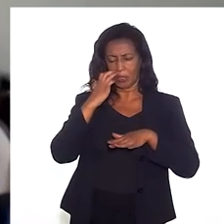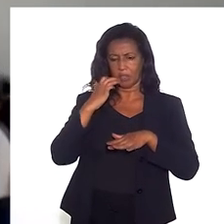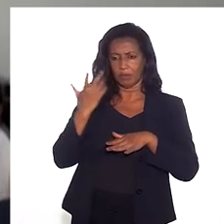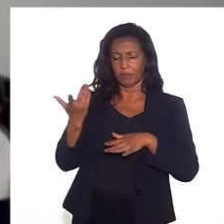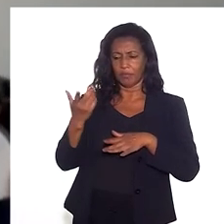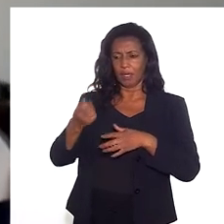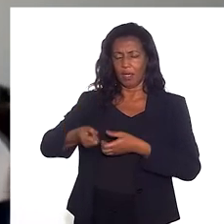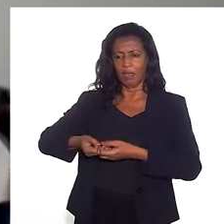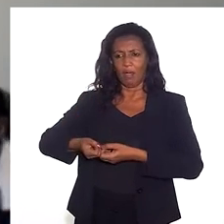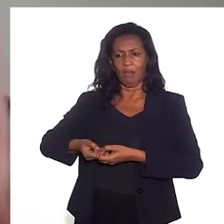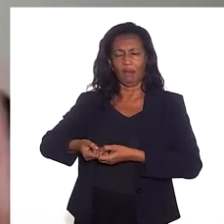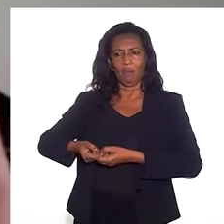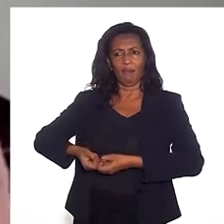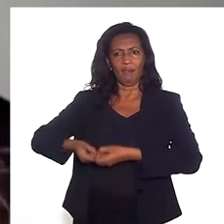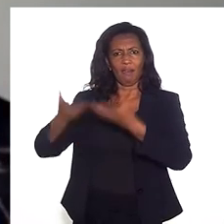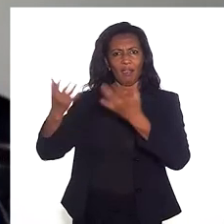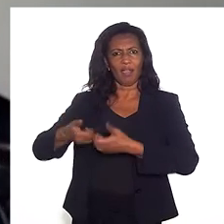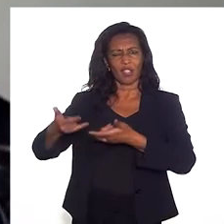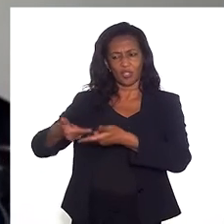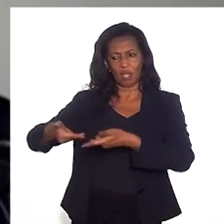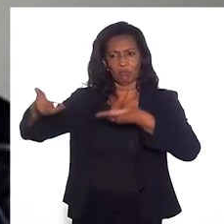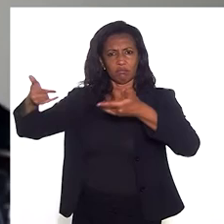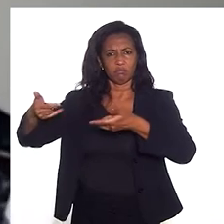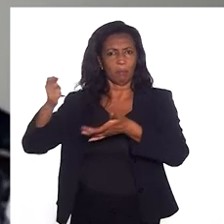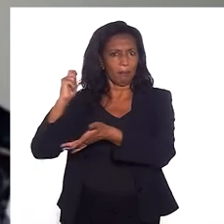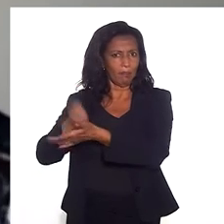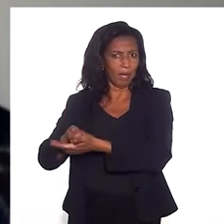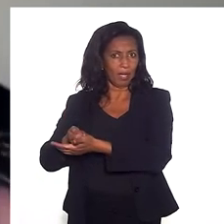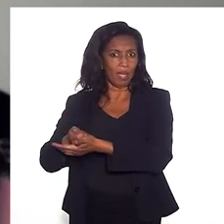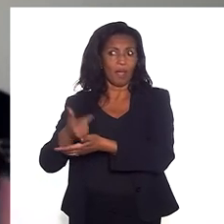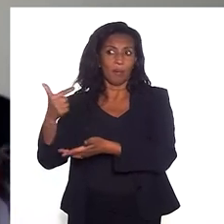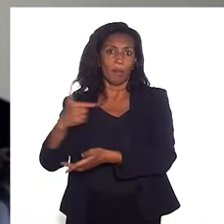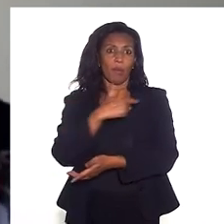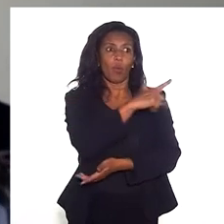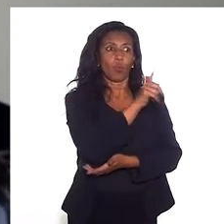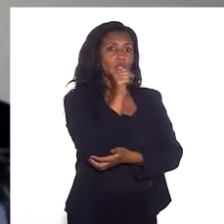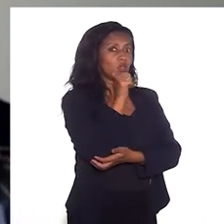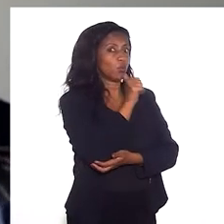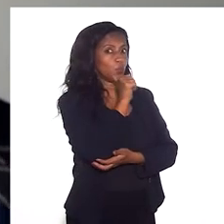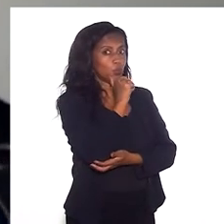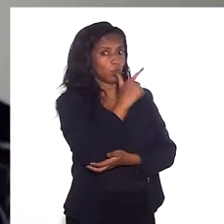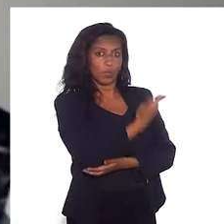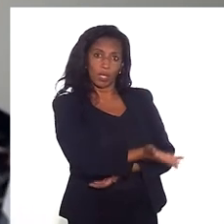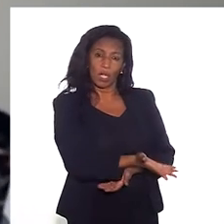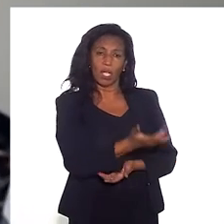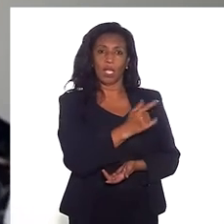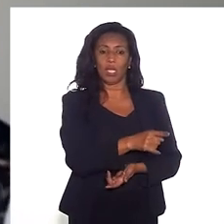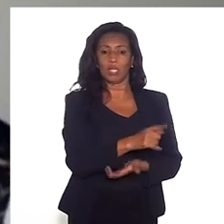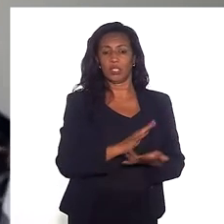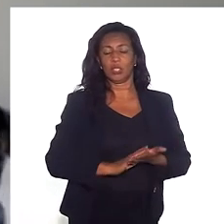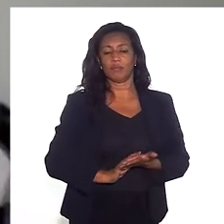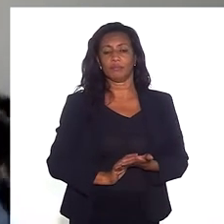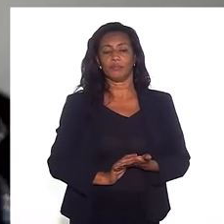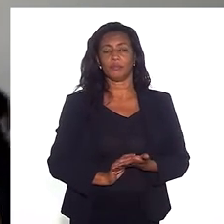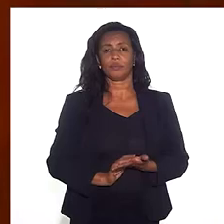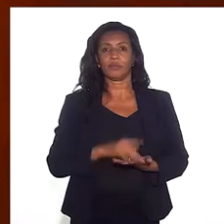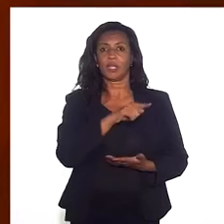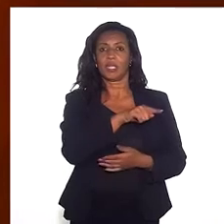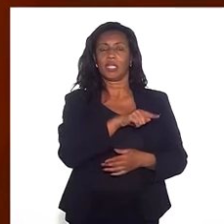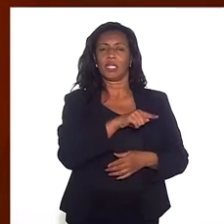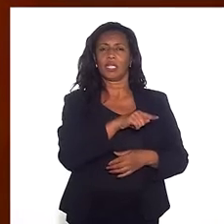talvez, gastar uma X quantia com absorvente todo mês é tranquilo. Mas para várias mulheres